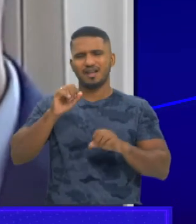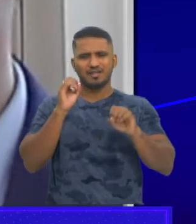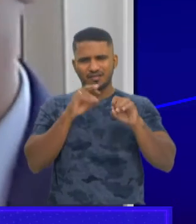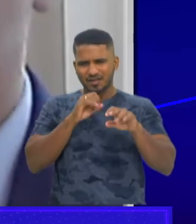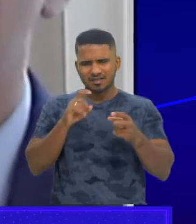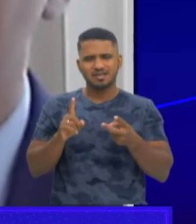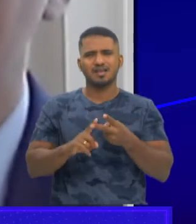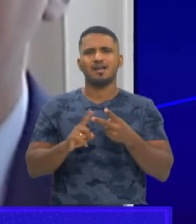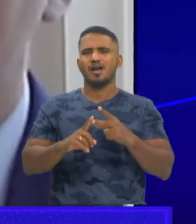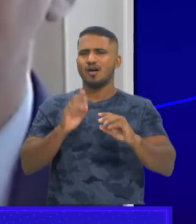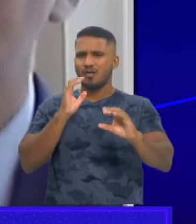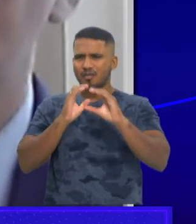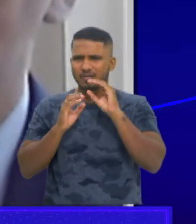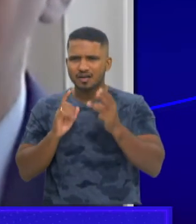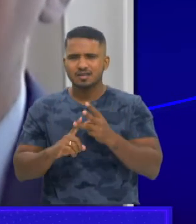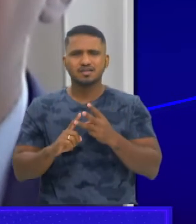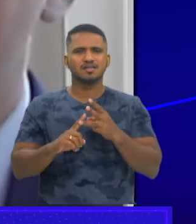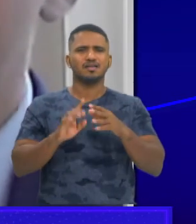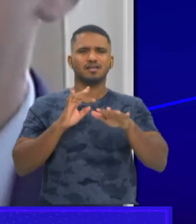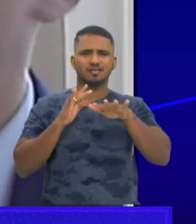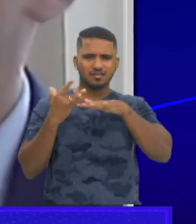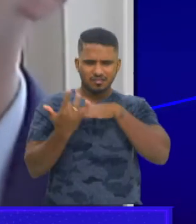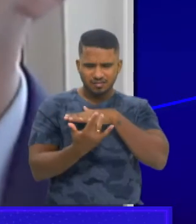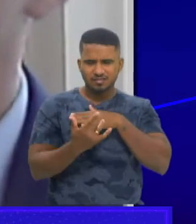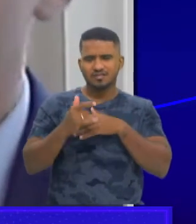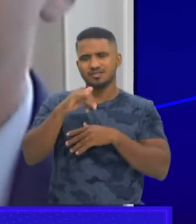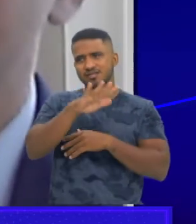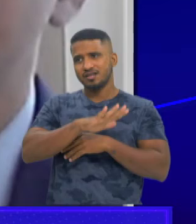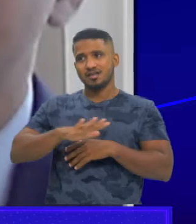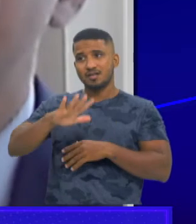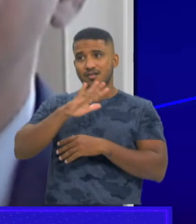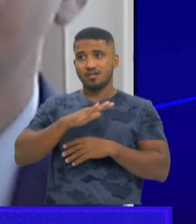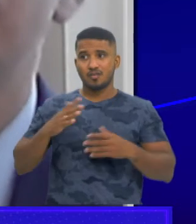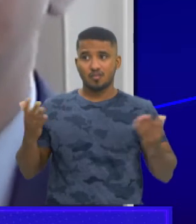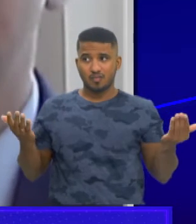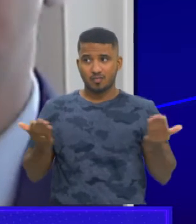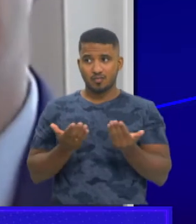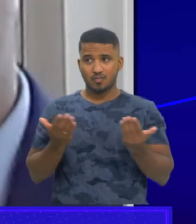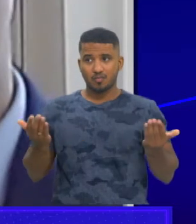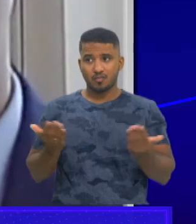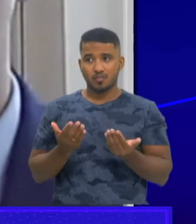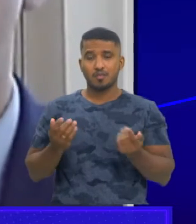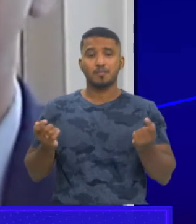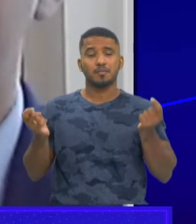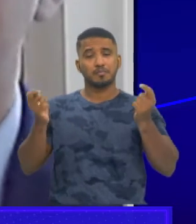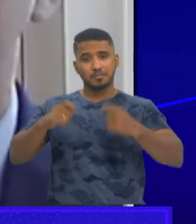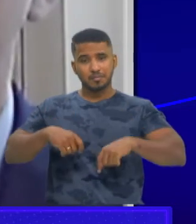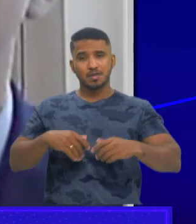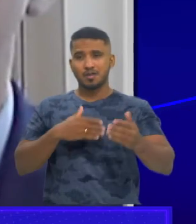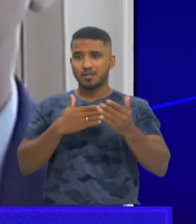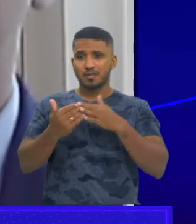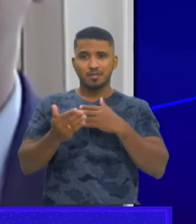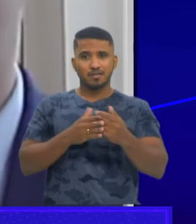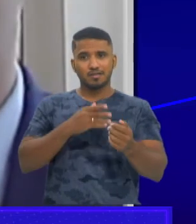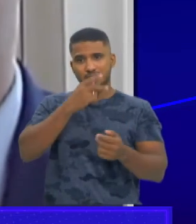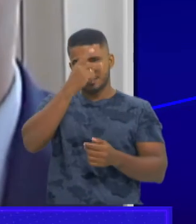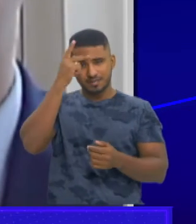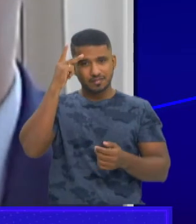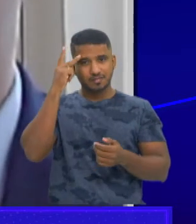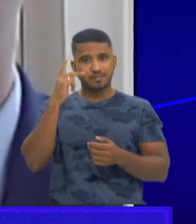vai da educação, à comunicação, às redes sociais e por aí vai. Hoje, Sim. permite com